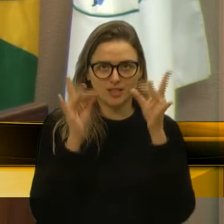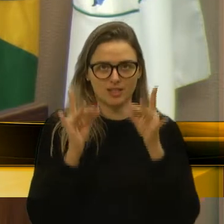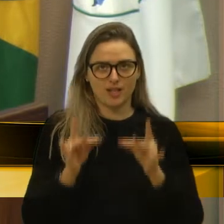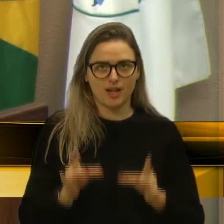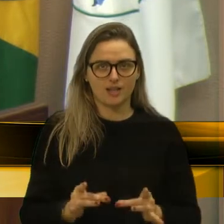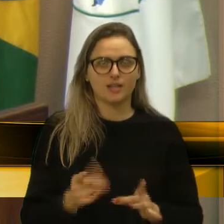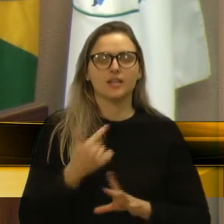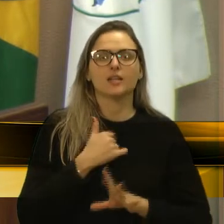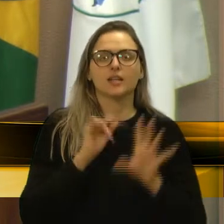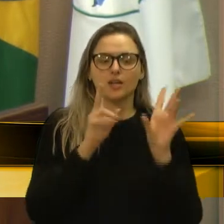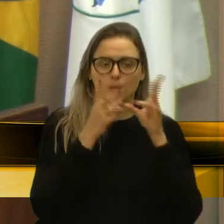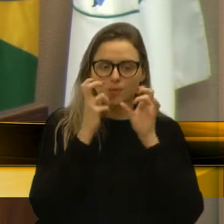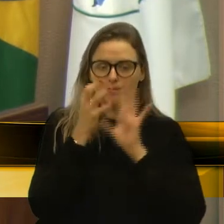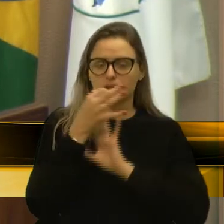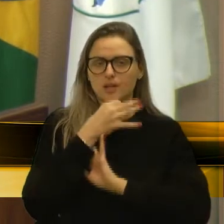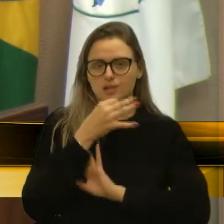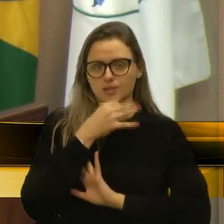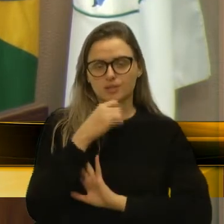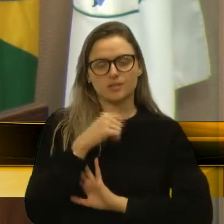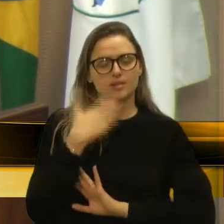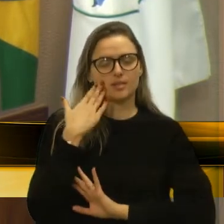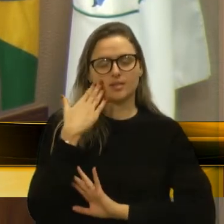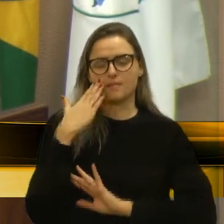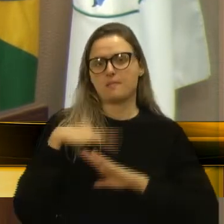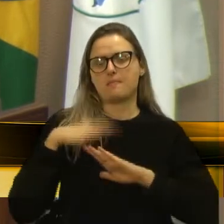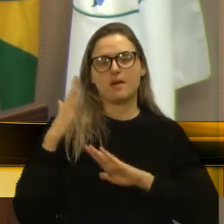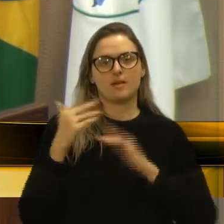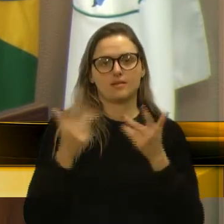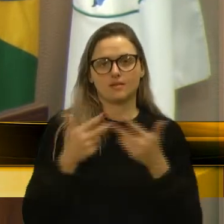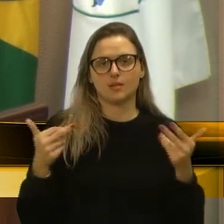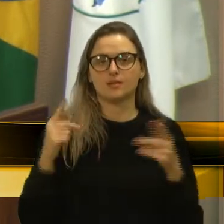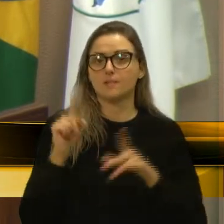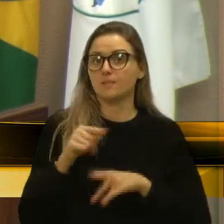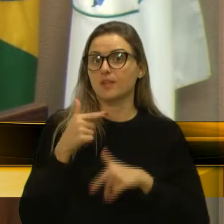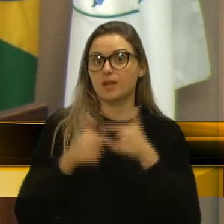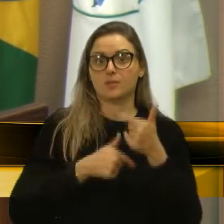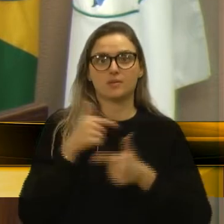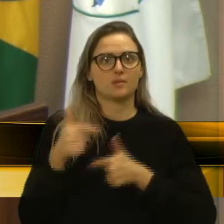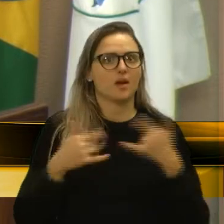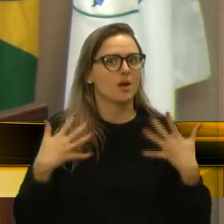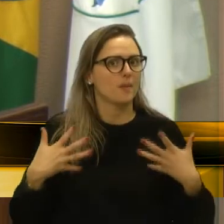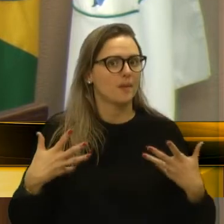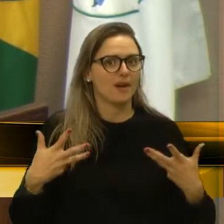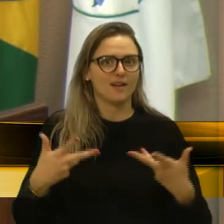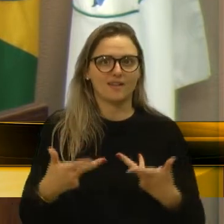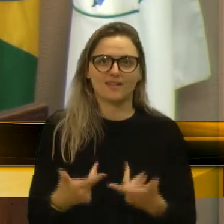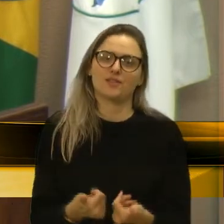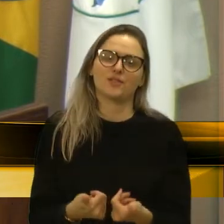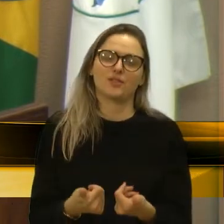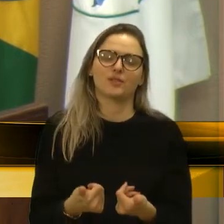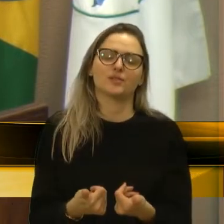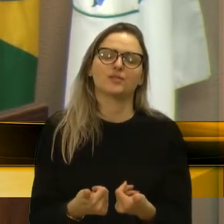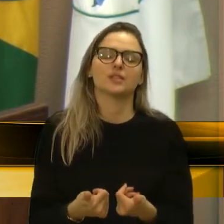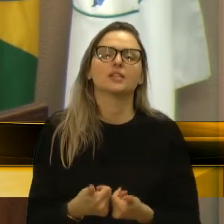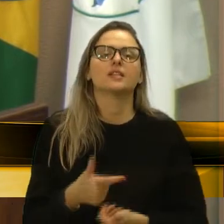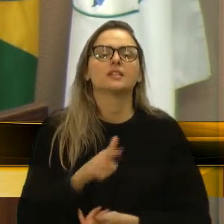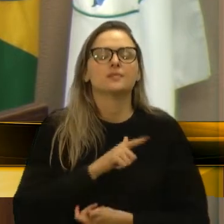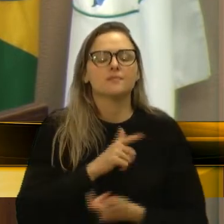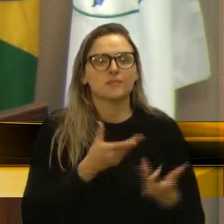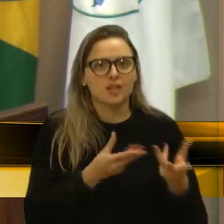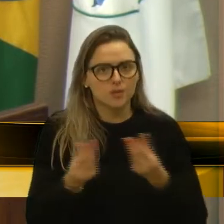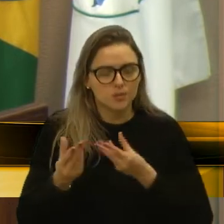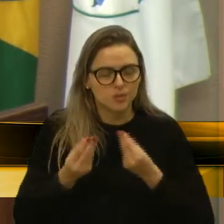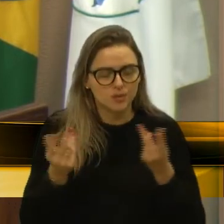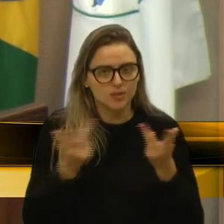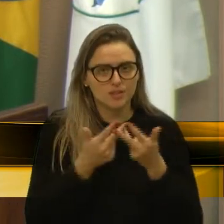tem que saber mais a respeito disso, porque é um trabalho maravilhoso que, como foi apresentado aqui, ele está no